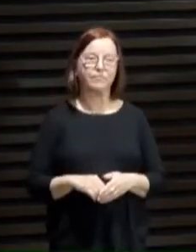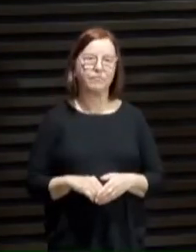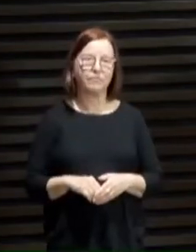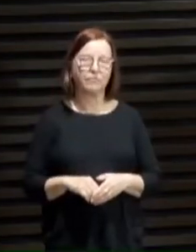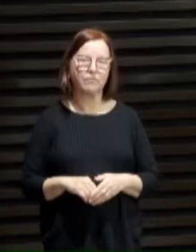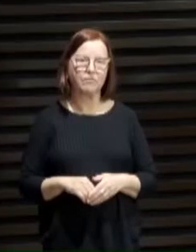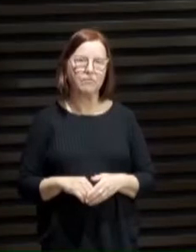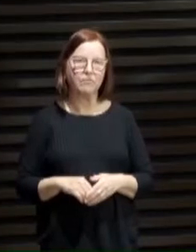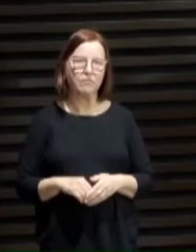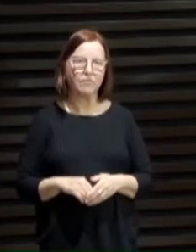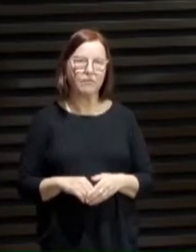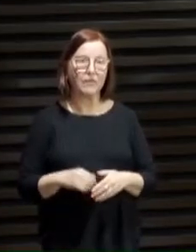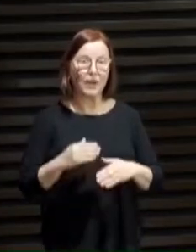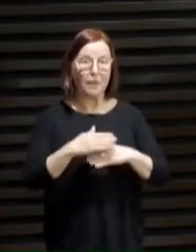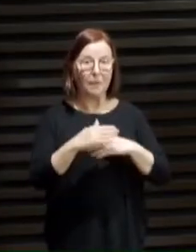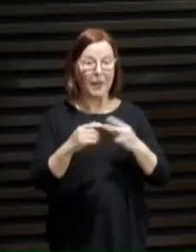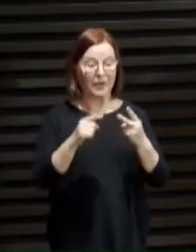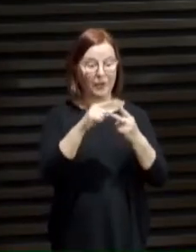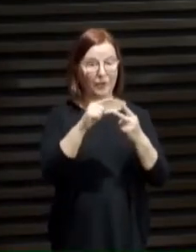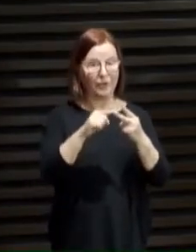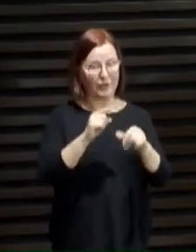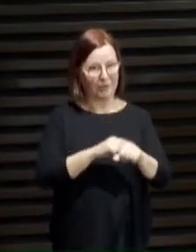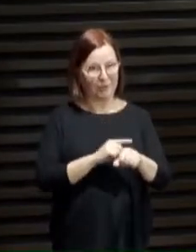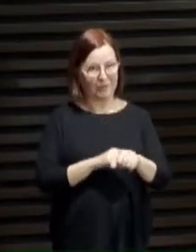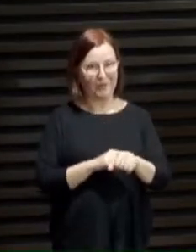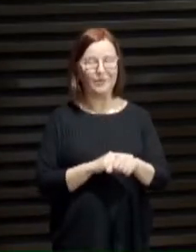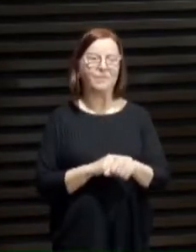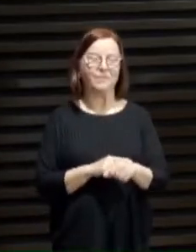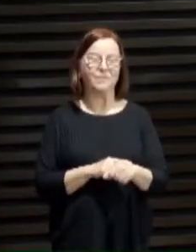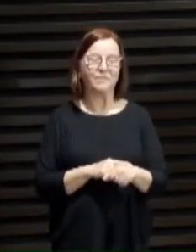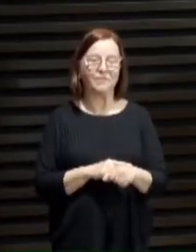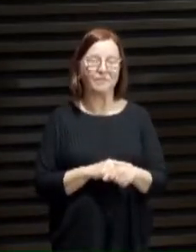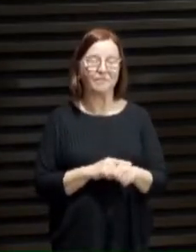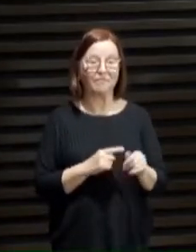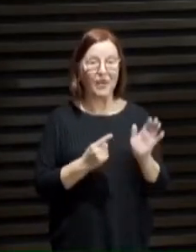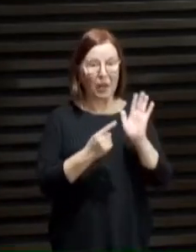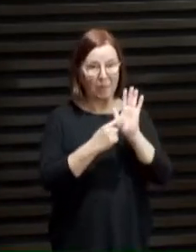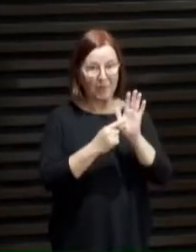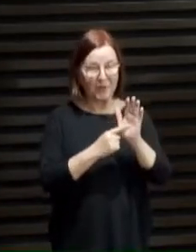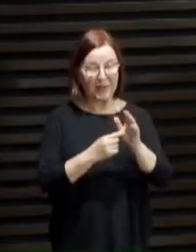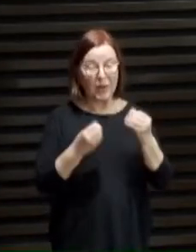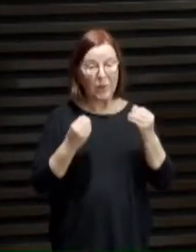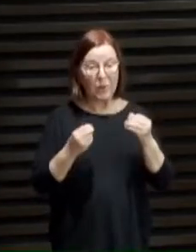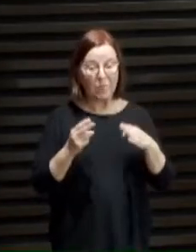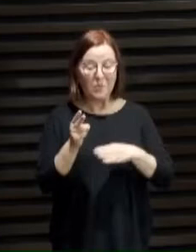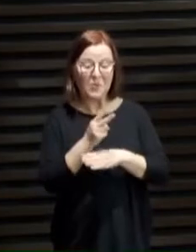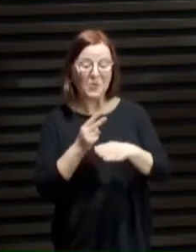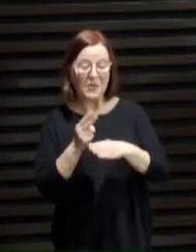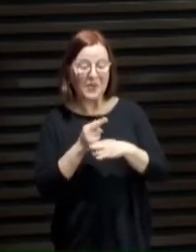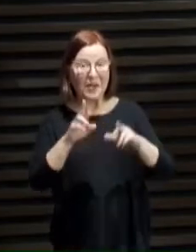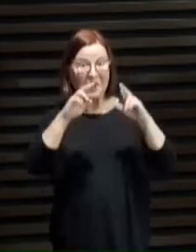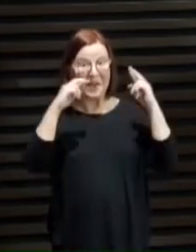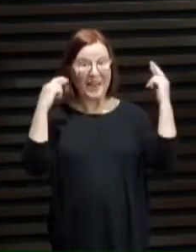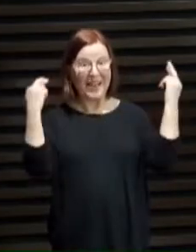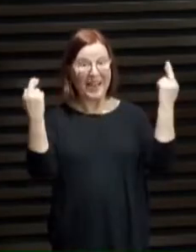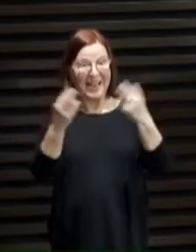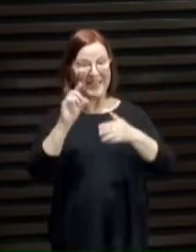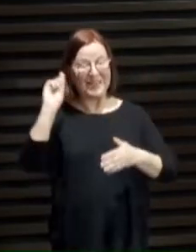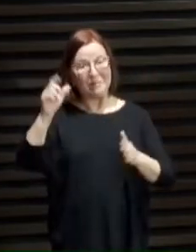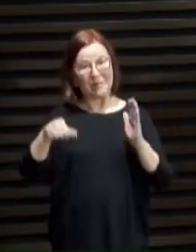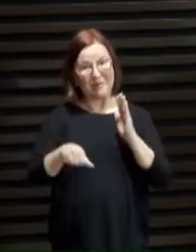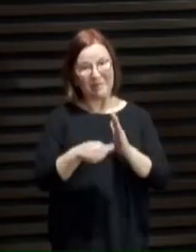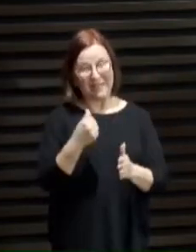momentos, nós vamos mostrar como a busca pelo reino de Deus, em primeiro lugar, ela exige